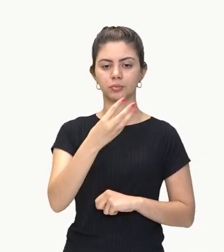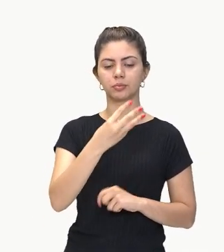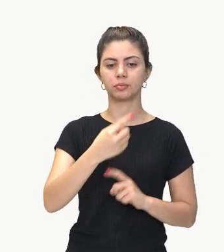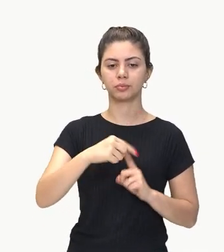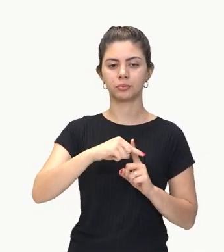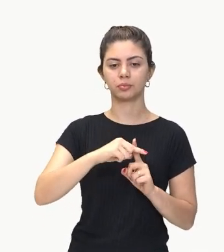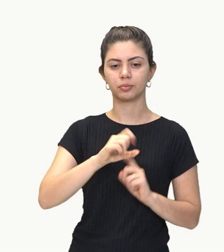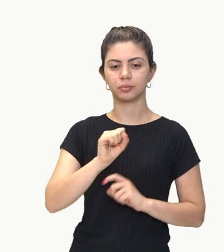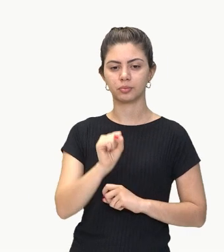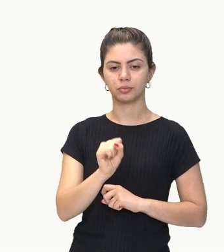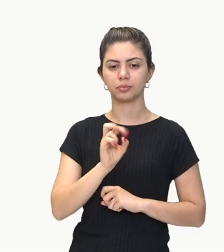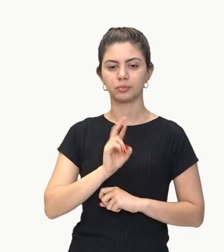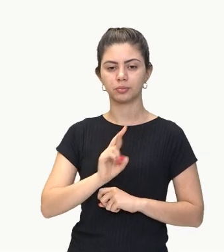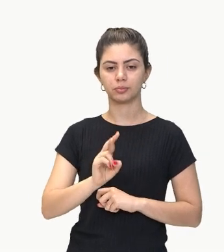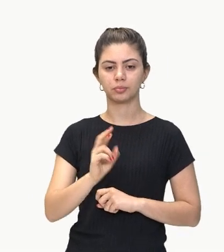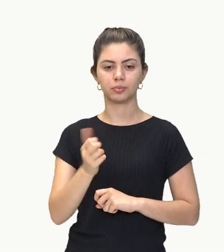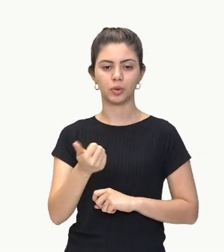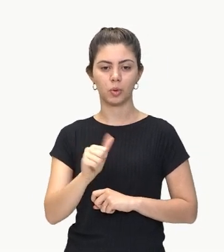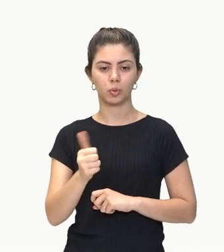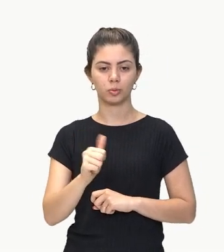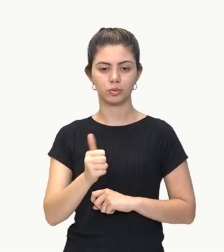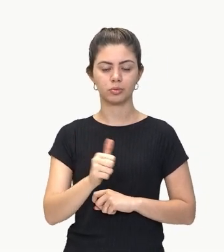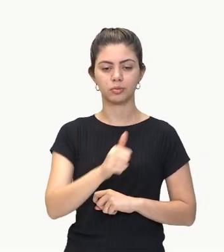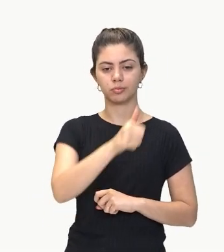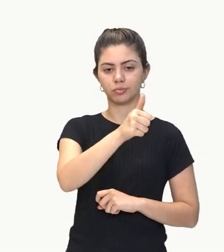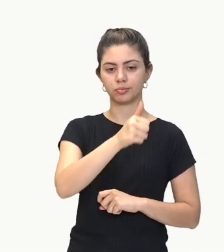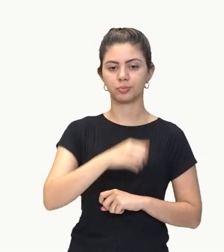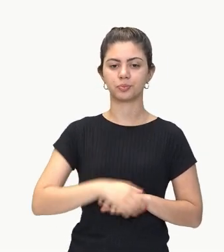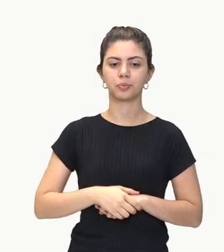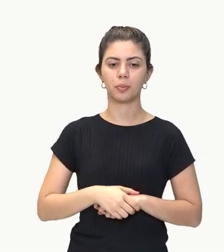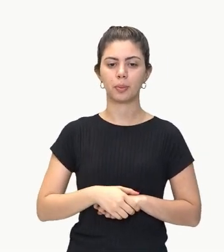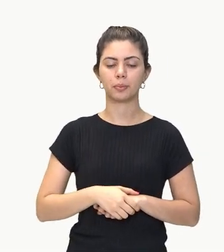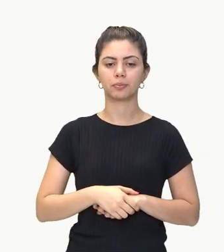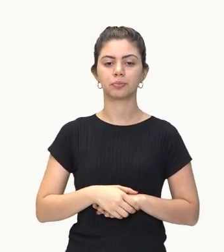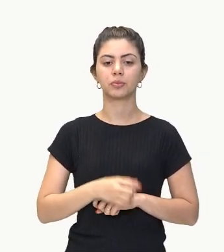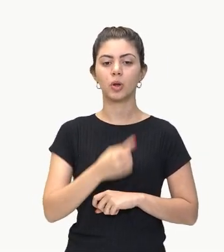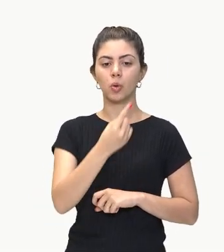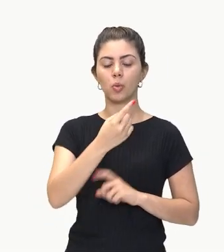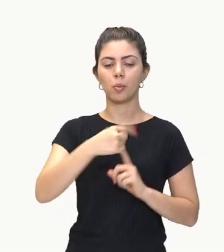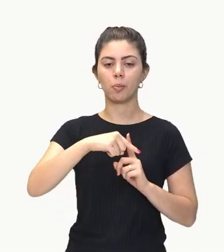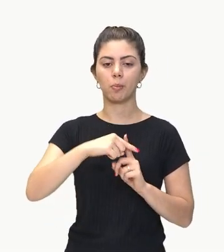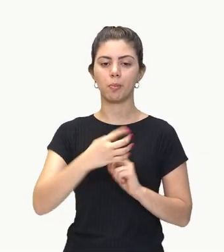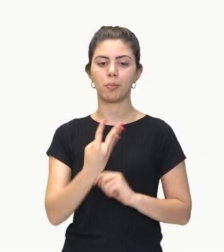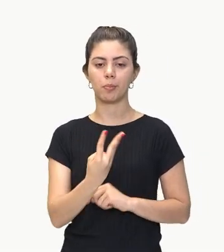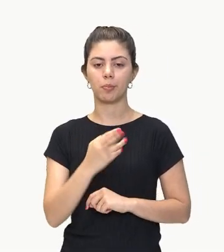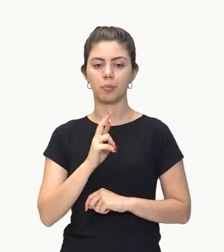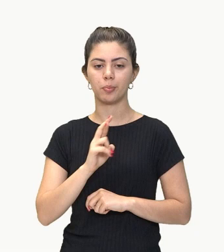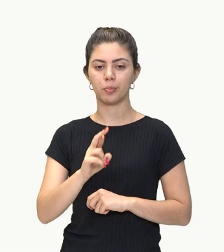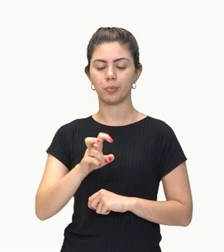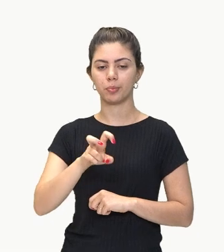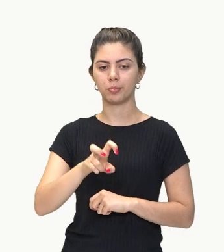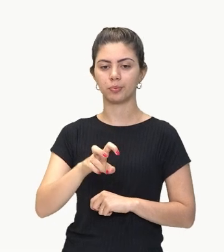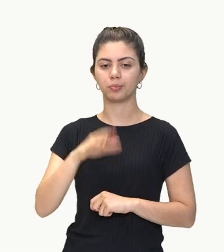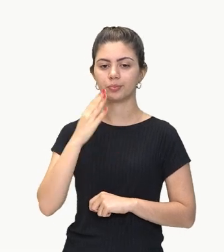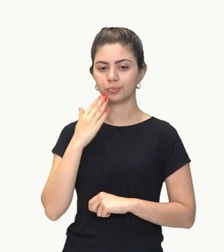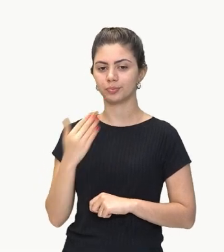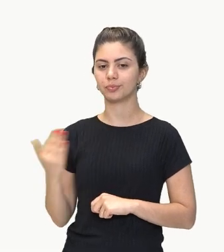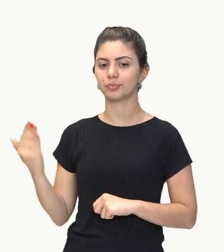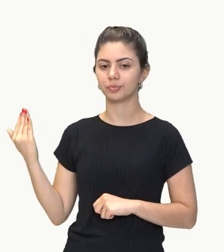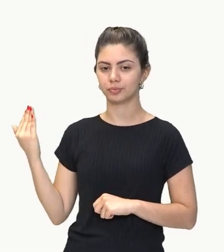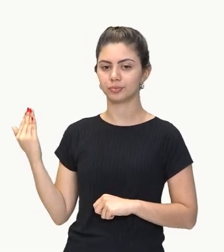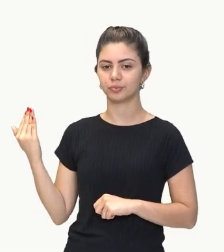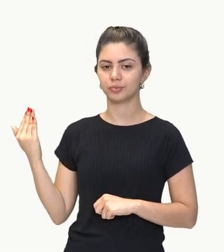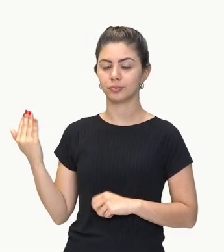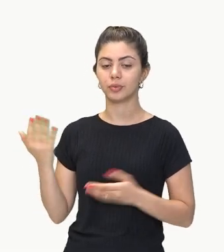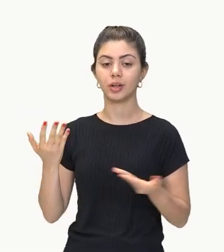mais 8, 11. Vai 1. E 1 mais 4, 5. Vamos